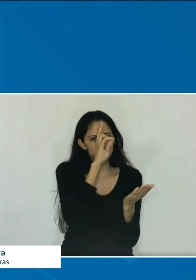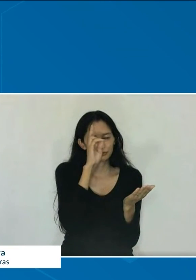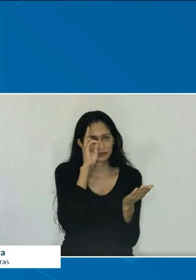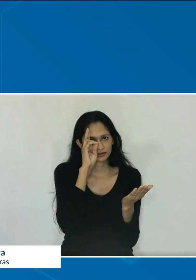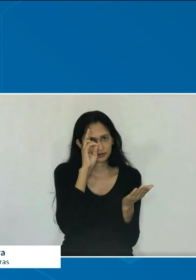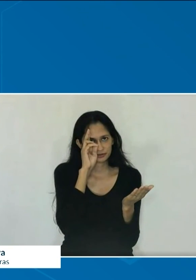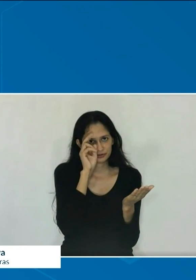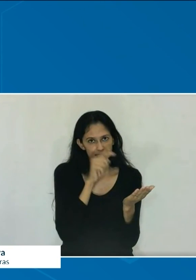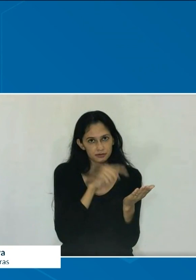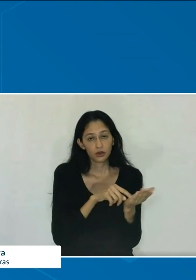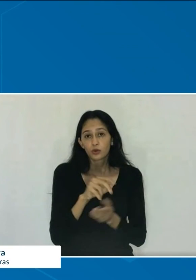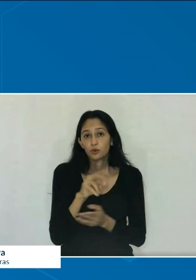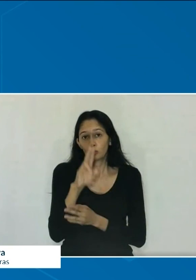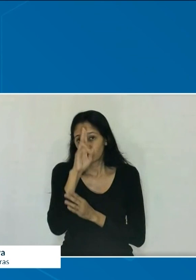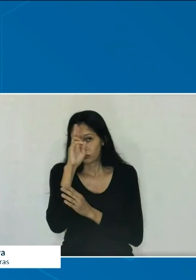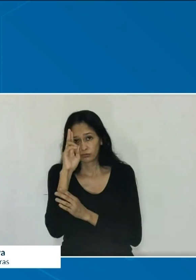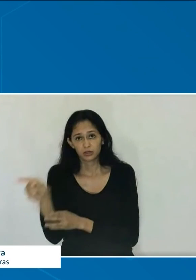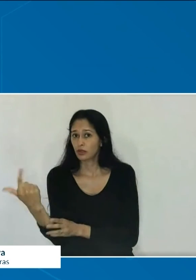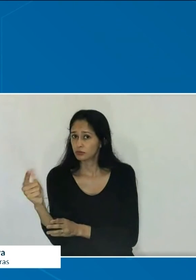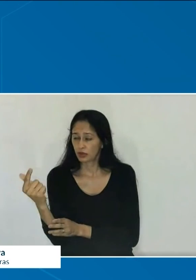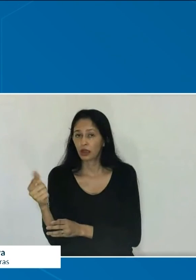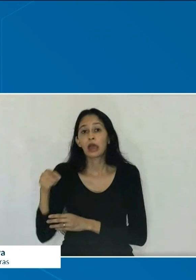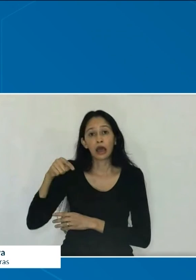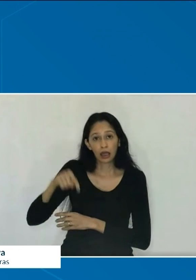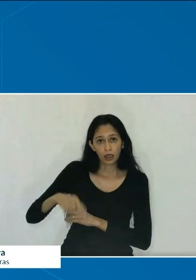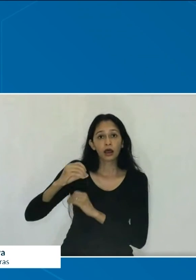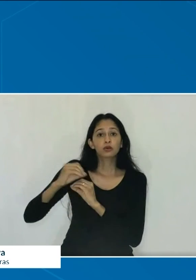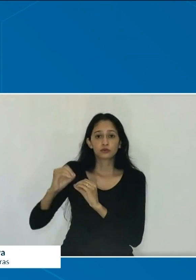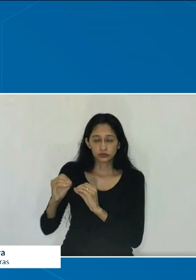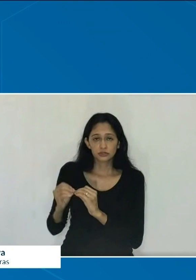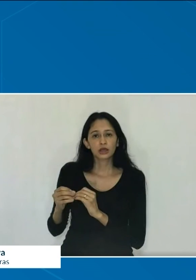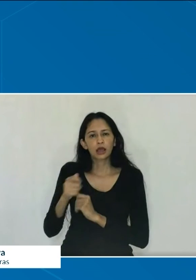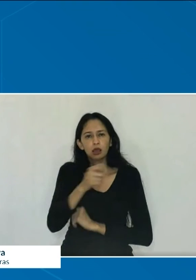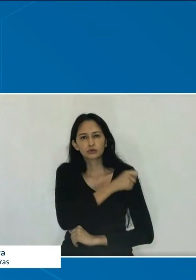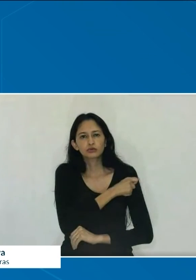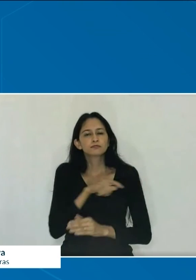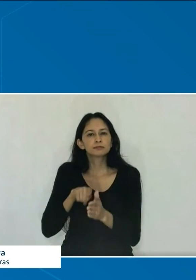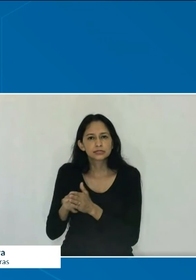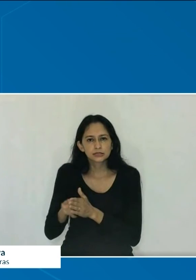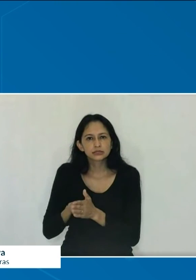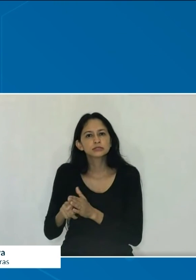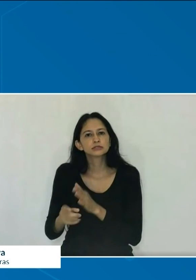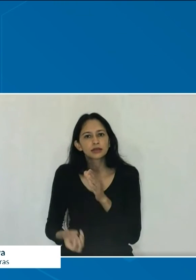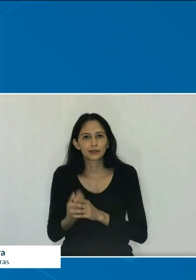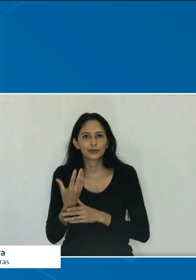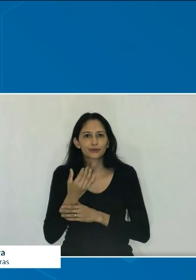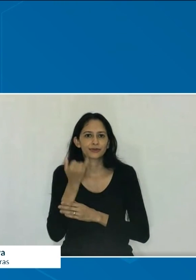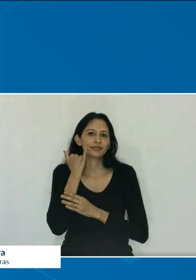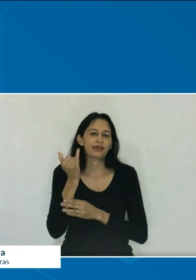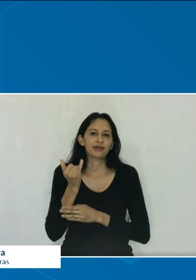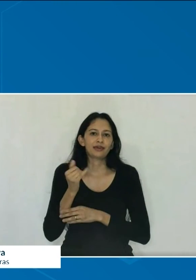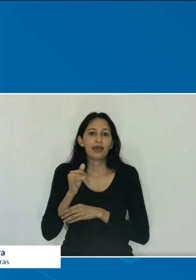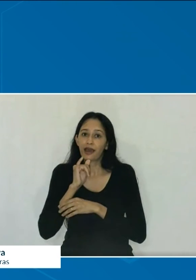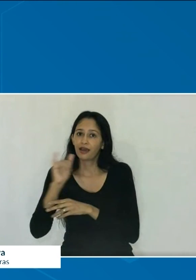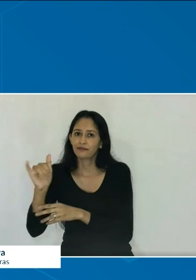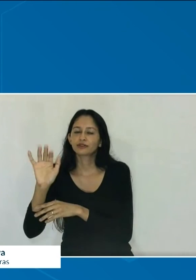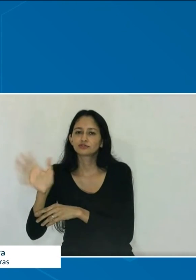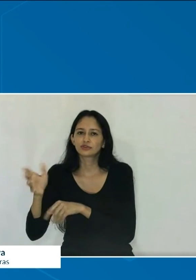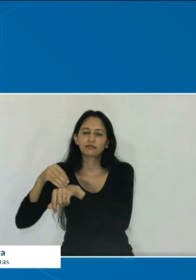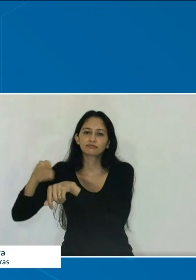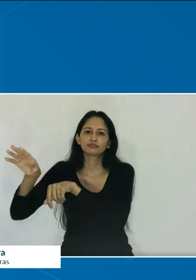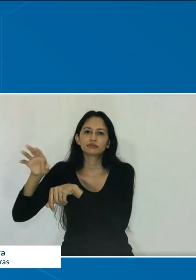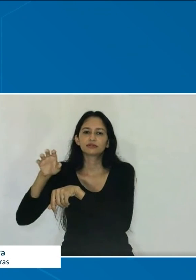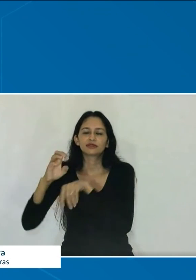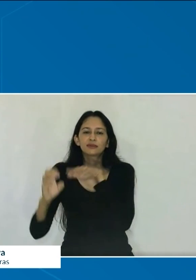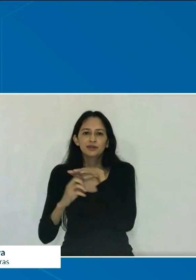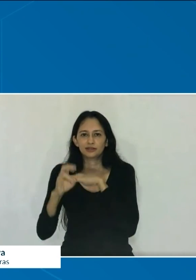aplicativo, eles desenvolveram isso, né? E foi até interessante para aproveitar. A outra questão de tecnologias, e que vai ser